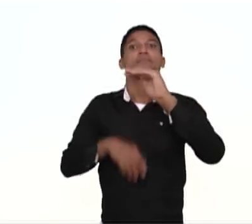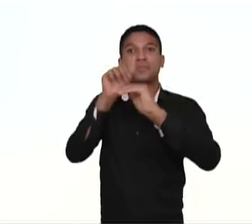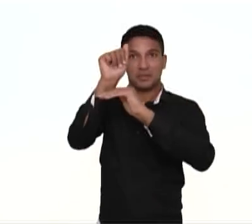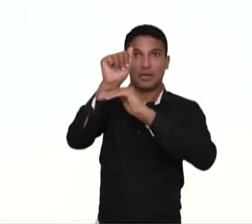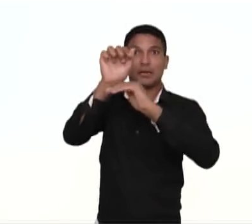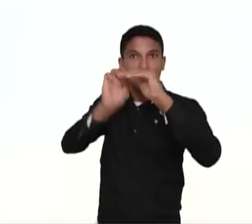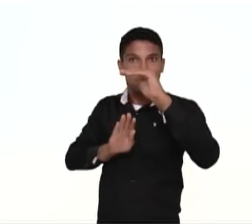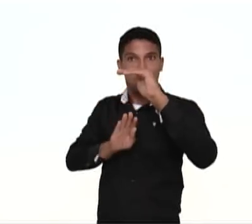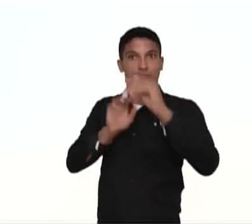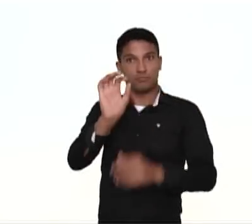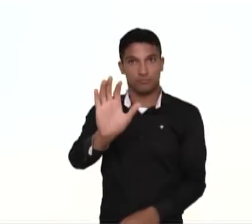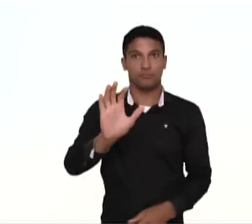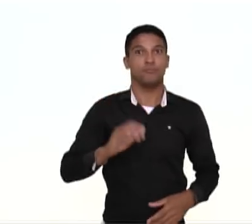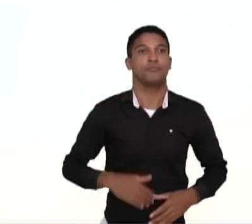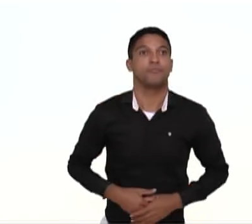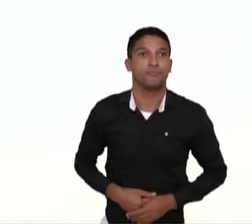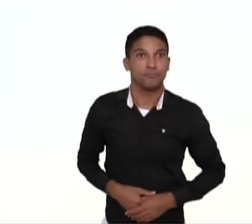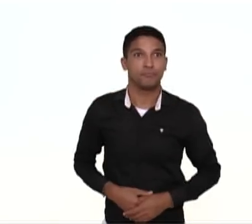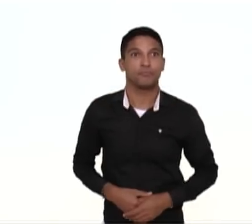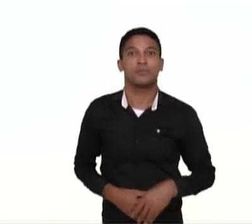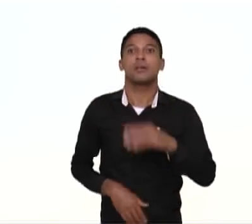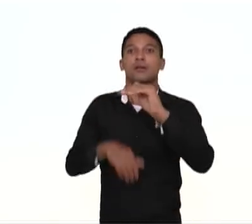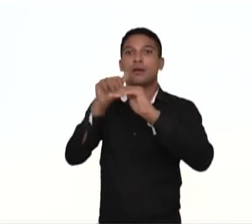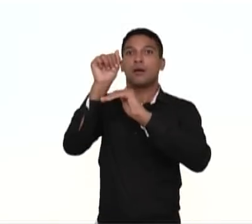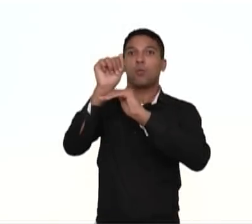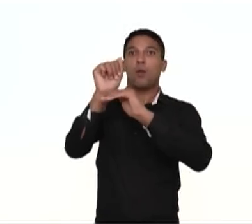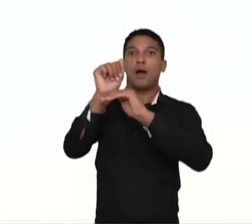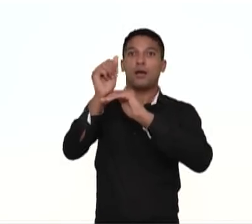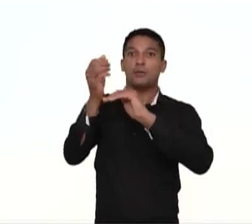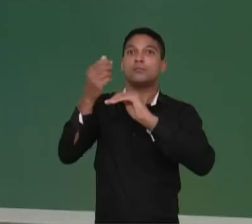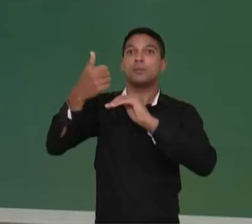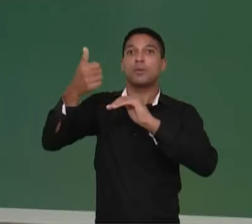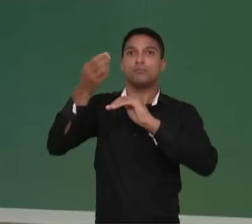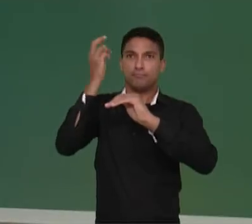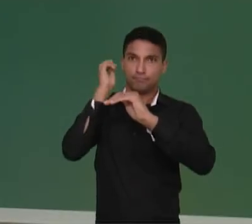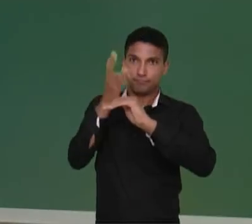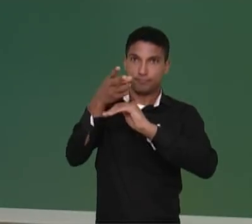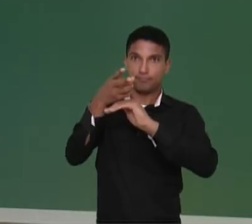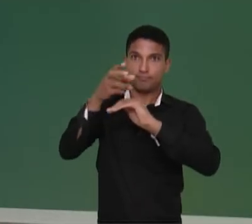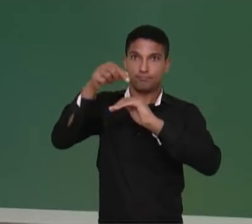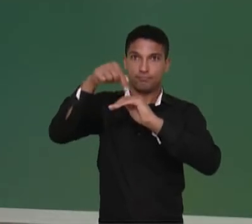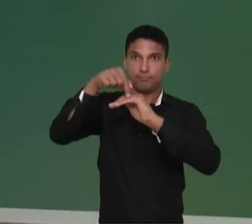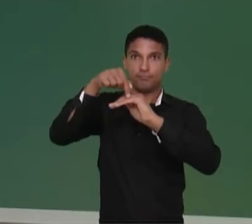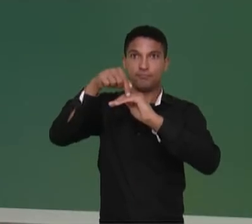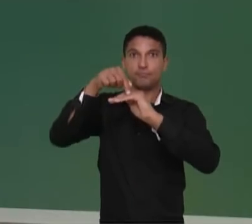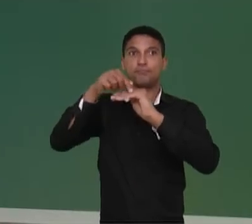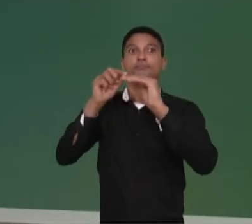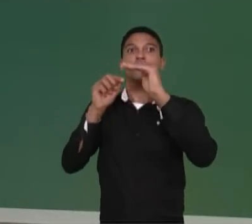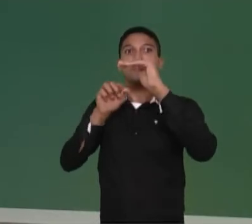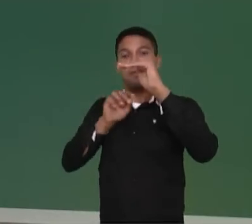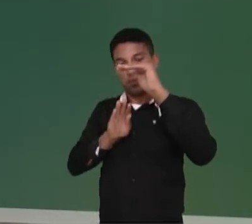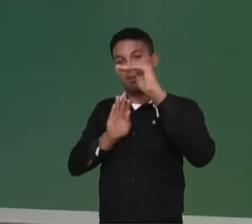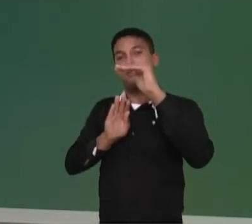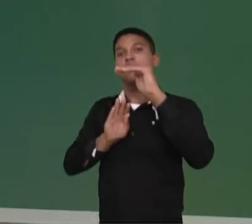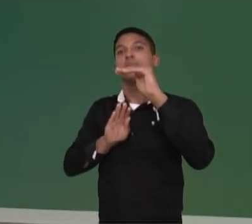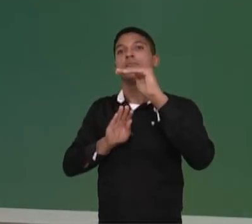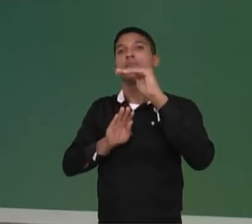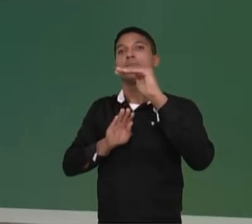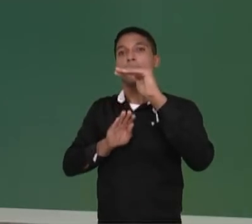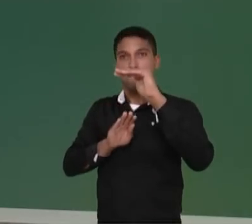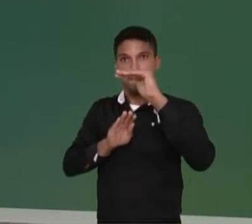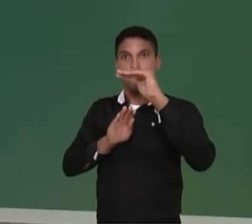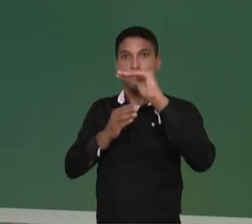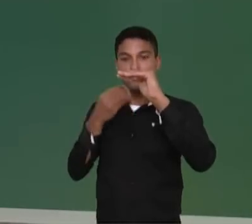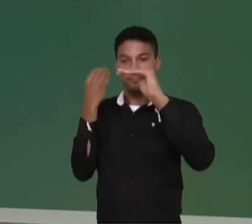A e B, o A tem que ser em cima, aquele que você cita primeiro, ele vai no numerador da fração, e o que você cita por segundo